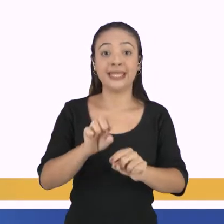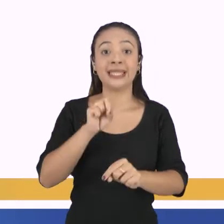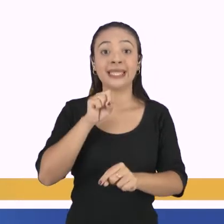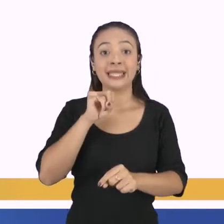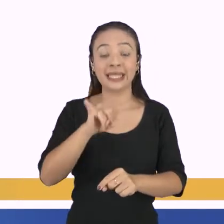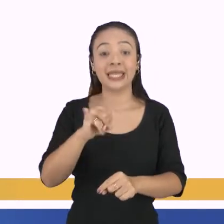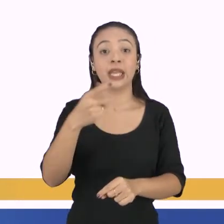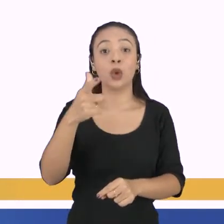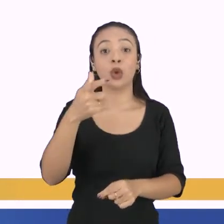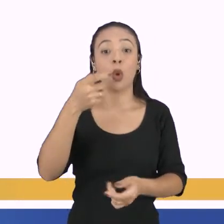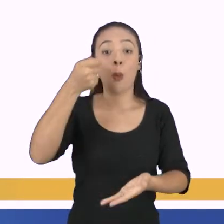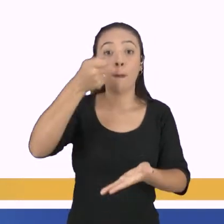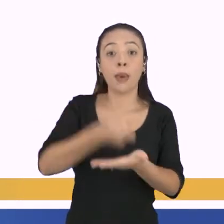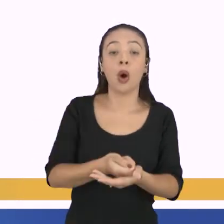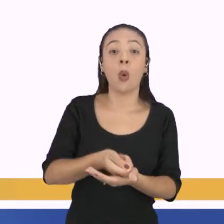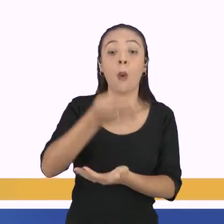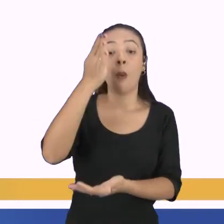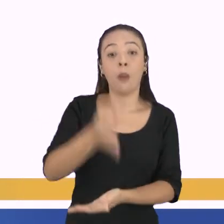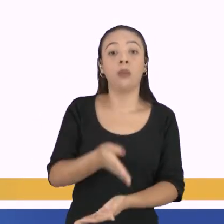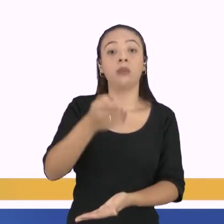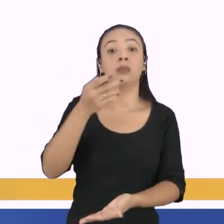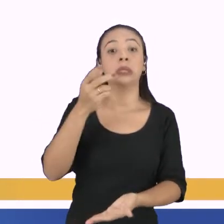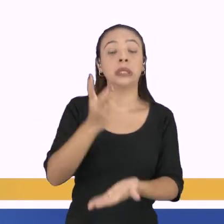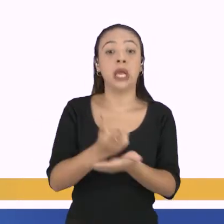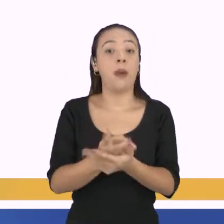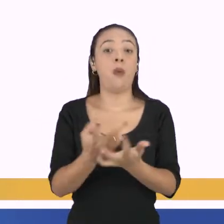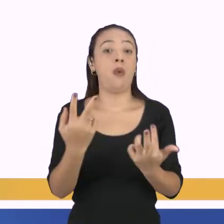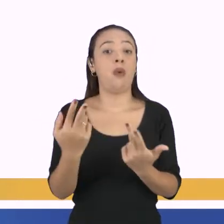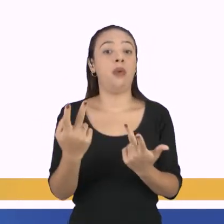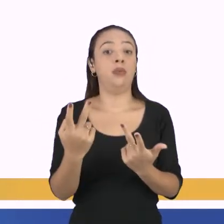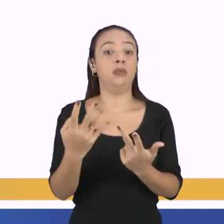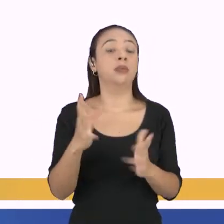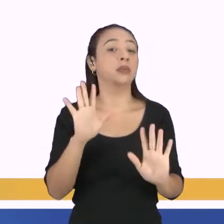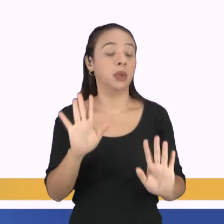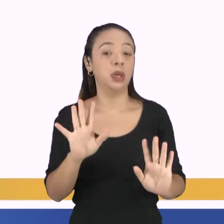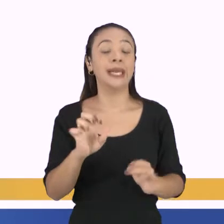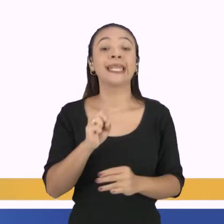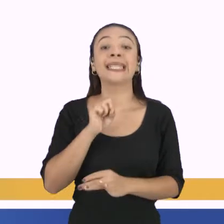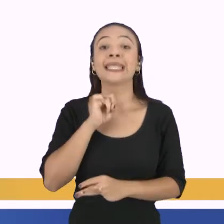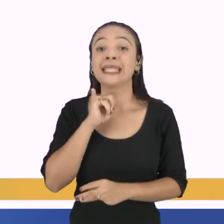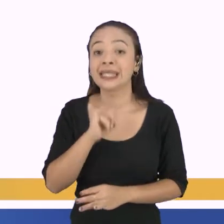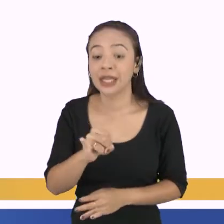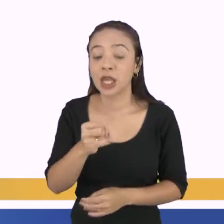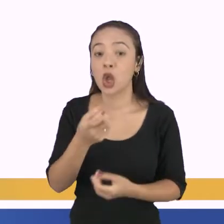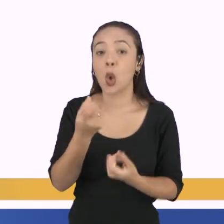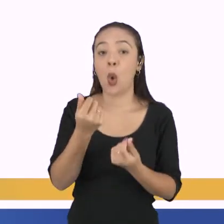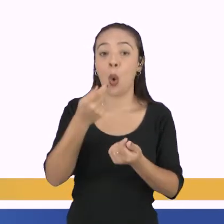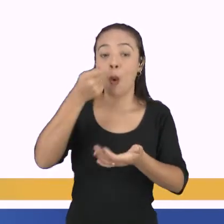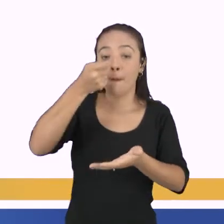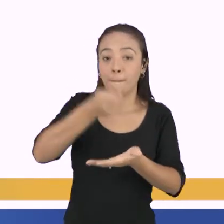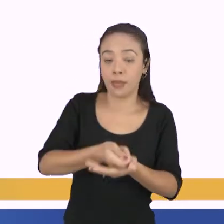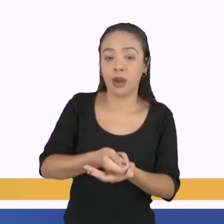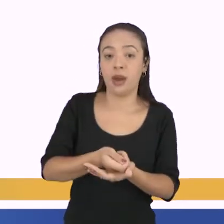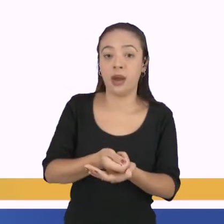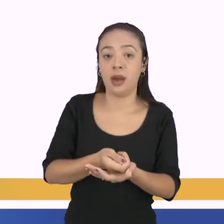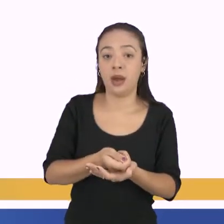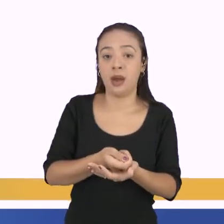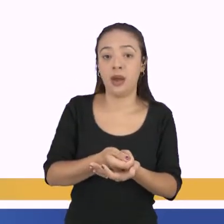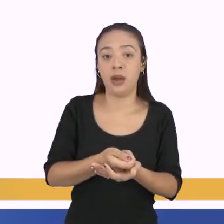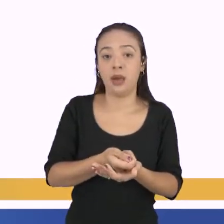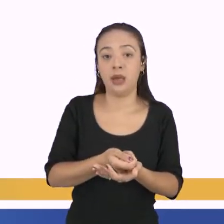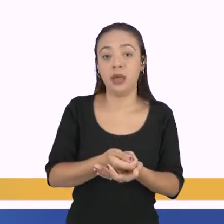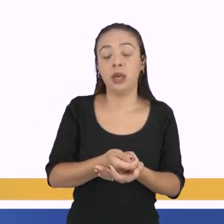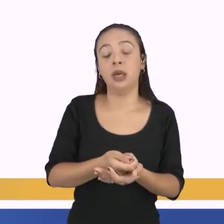valor fixo pela corrida. Ou seja, o valor da corrida for dado somente em função, né, ali da quantidade